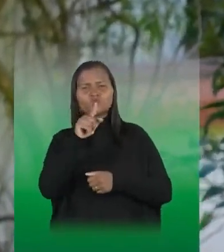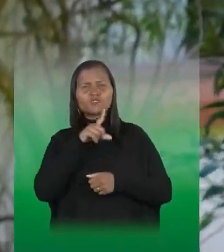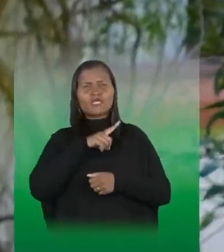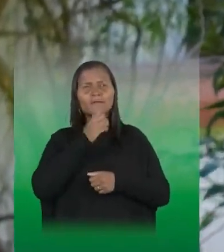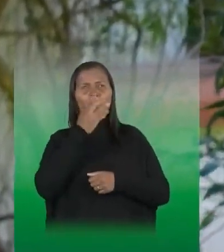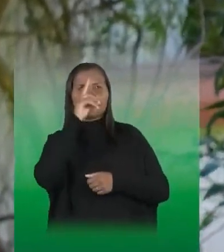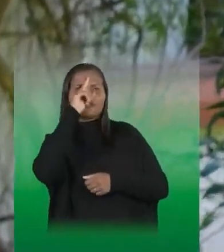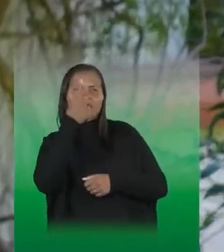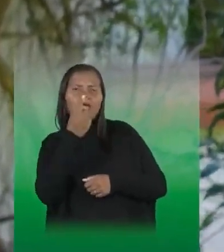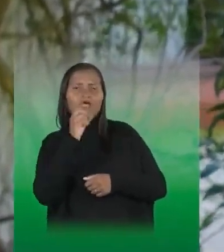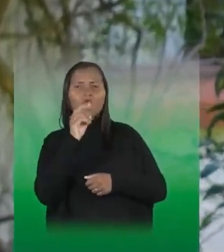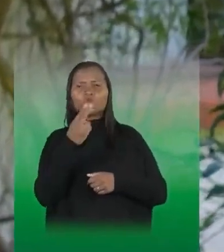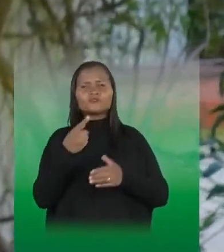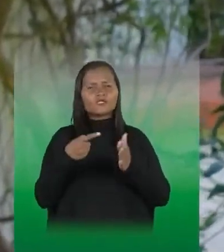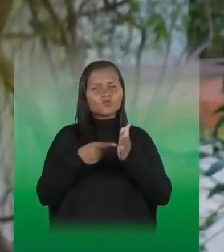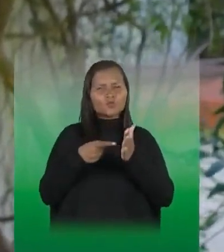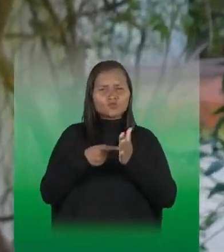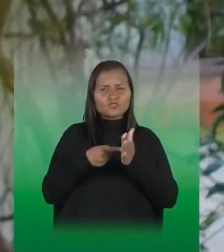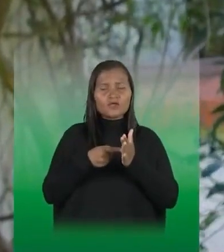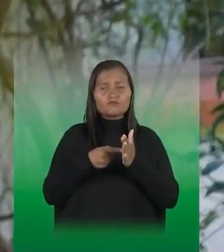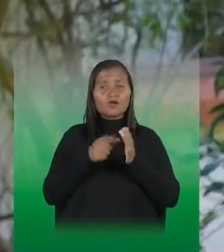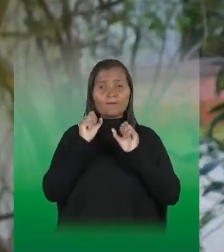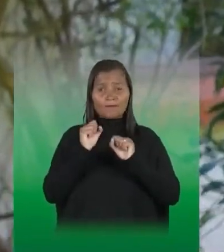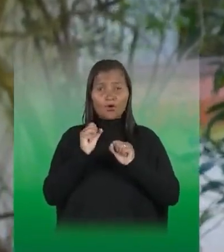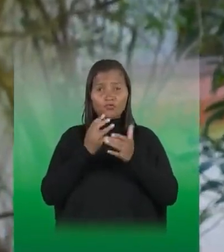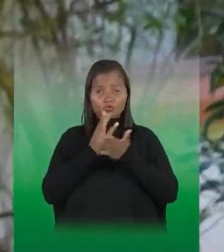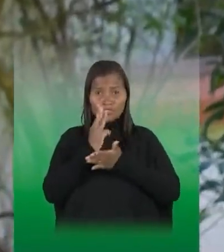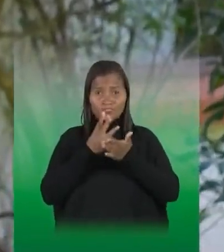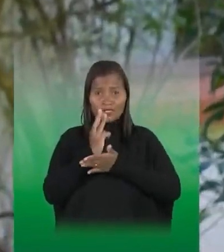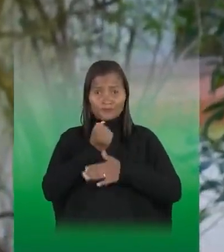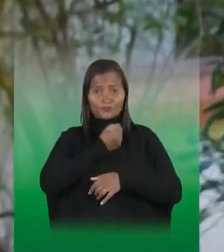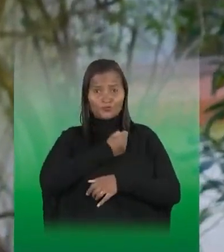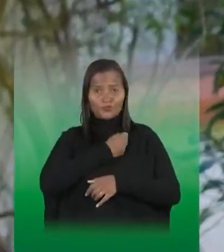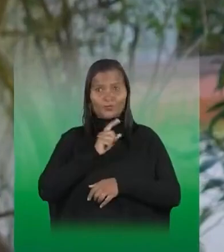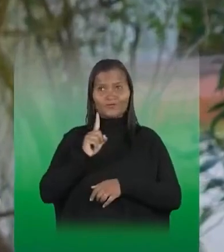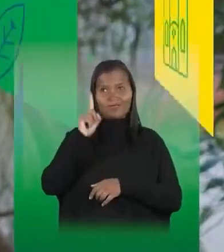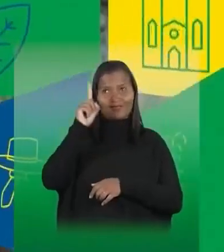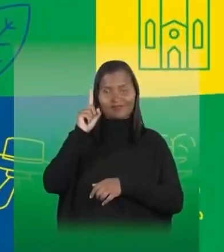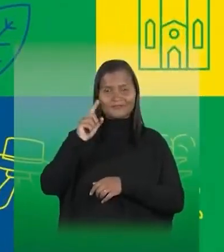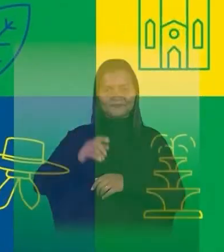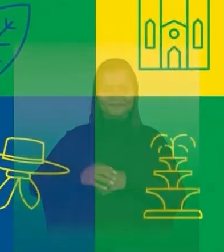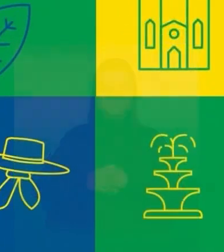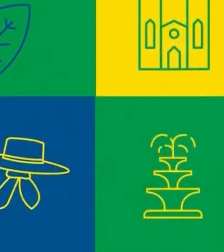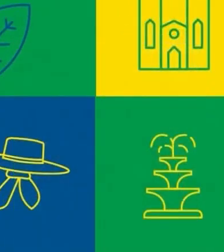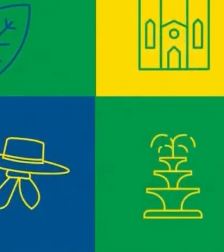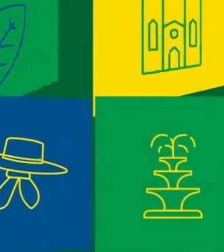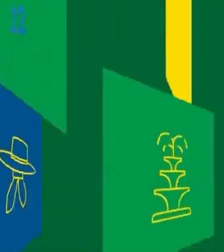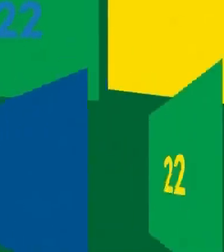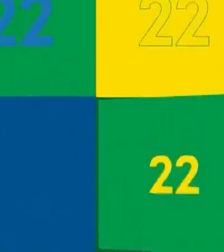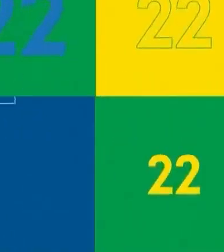boa ideia? Quer fazer uma denúncia? Manda pro Whats do número que tá aqui.